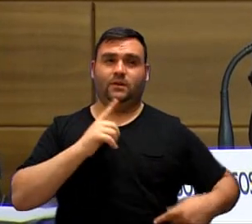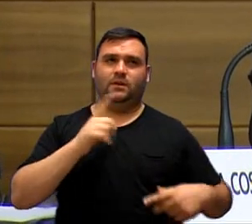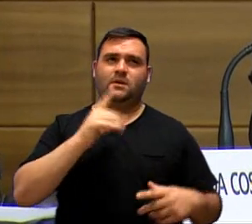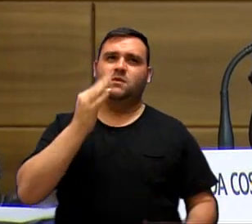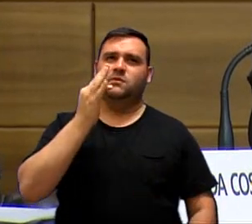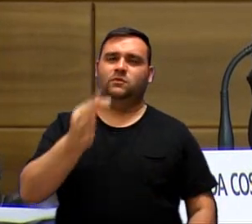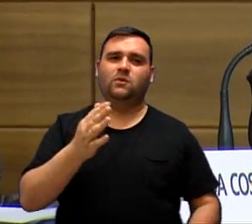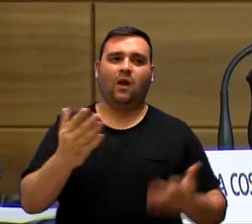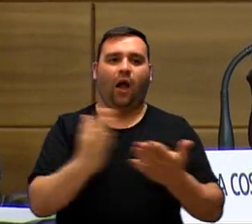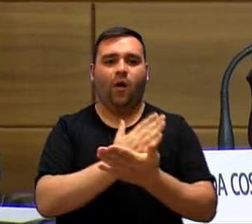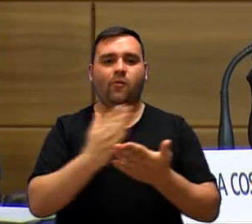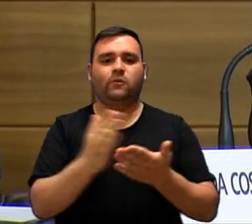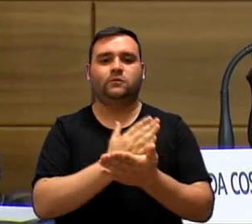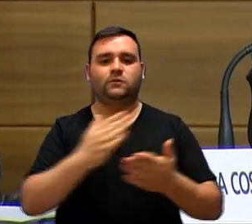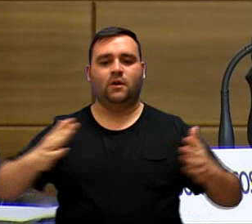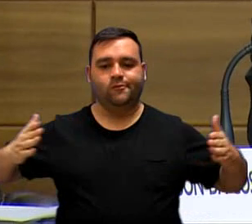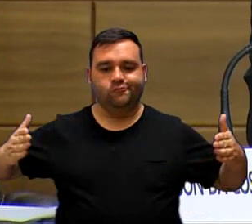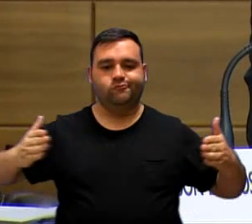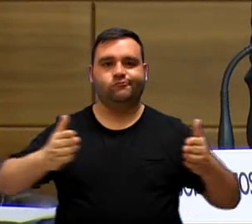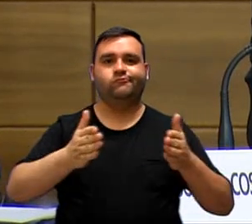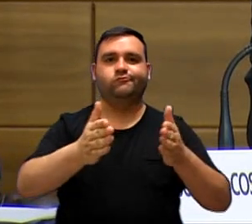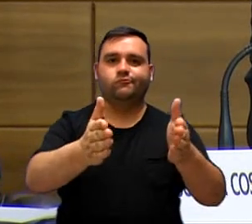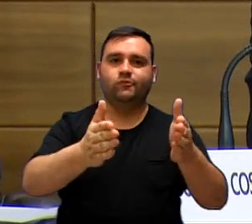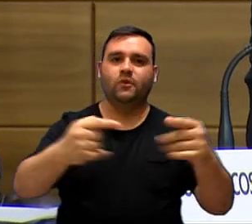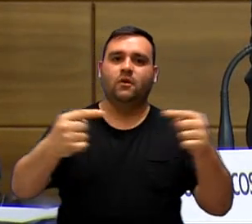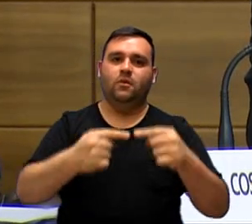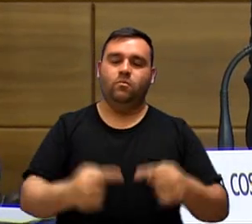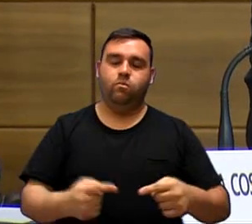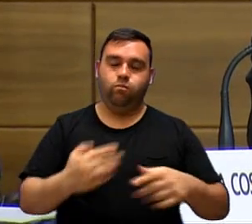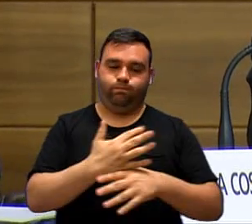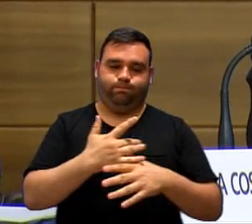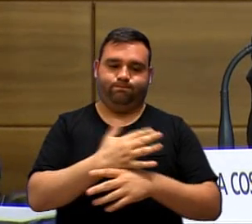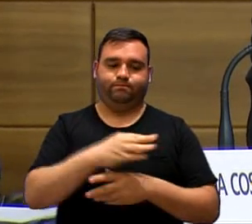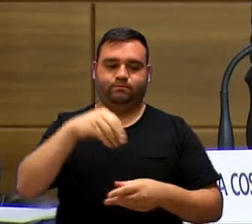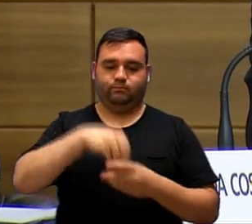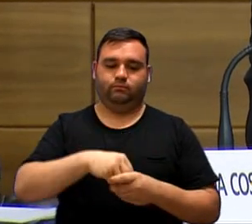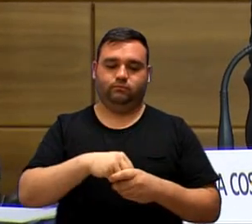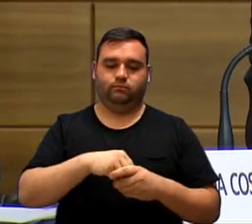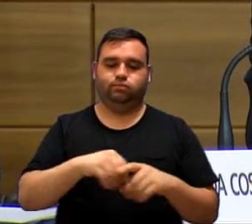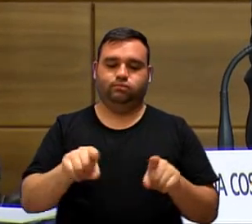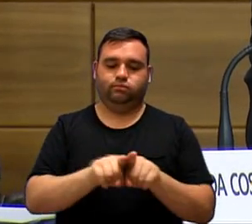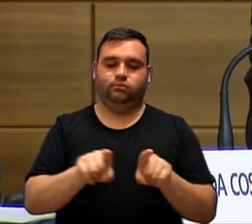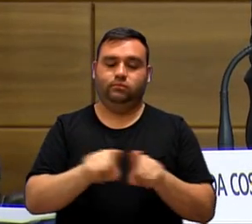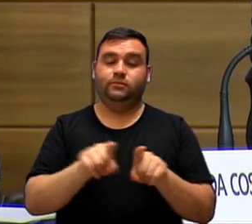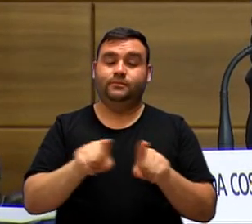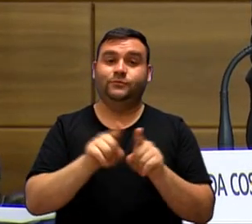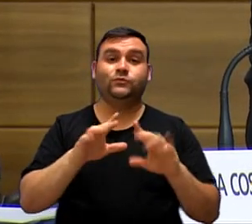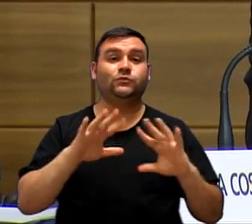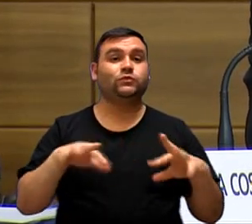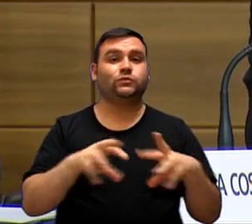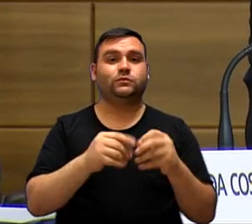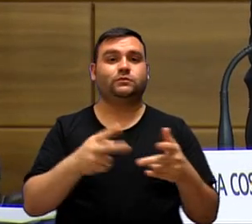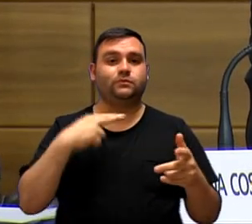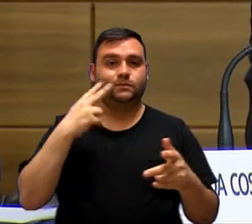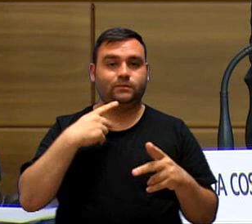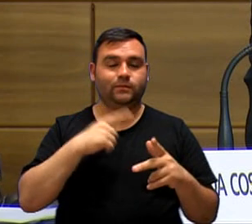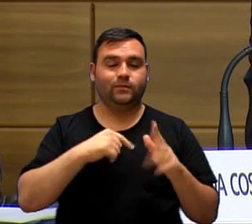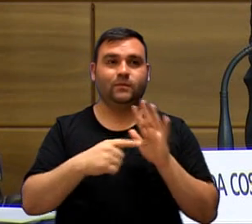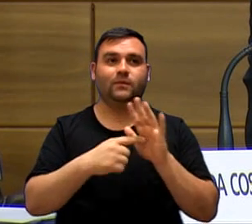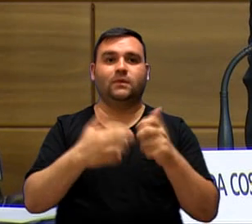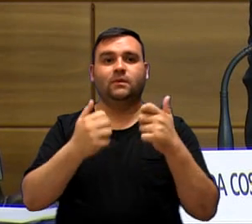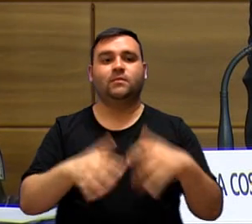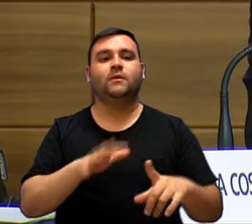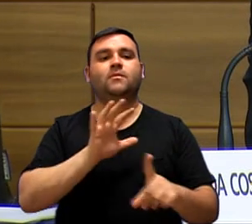alguns entroncamentos fundamentais da nossa cidade. E nós vamos deixar à disposição dos senhores vereadores, o relatório do